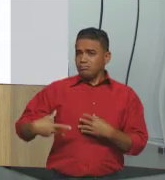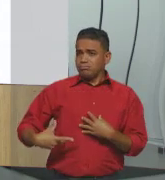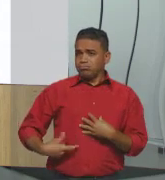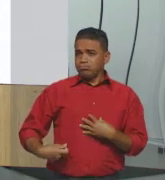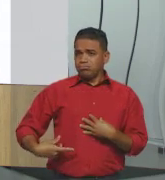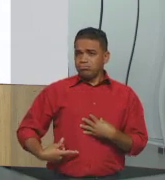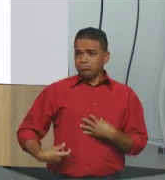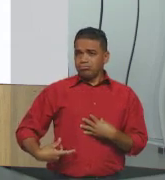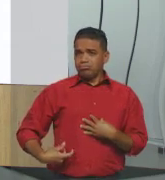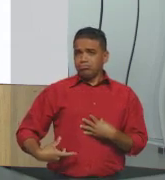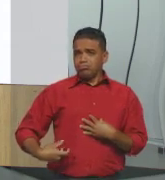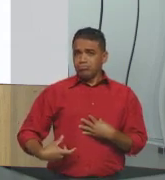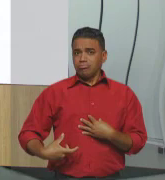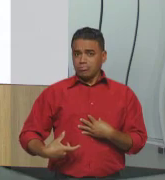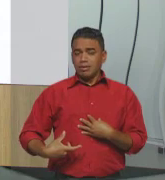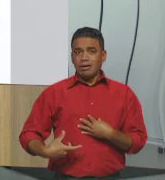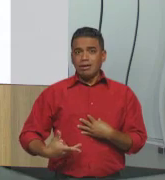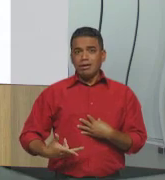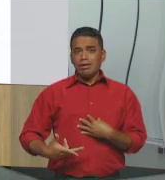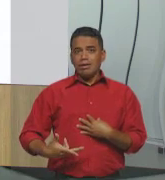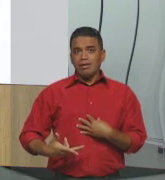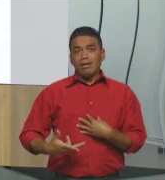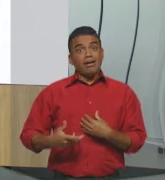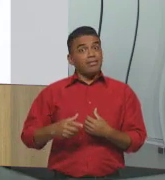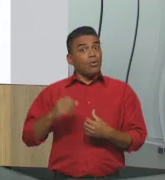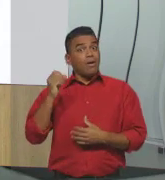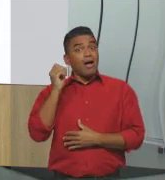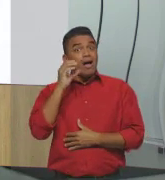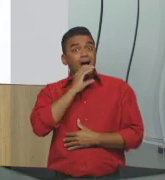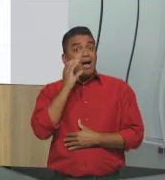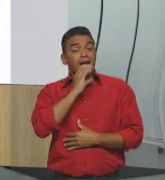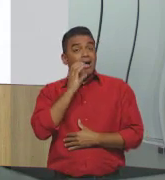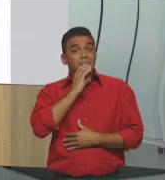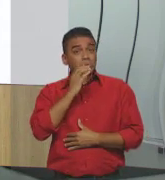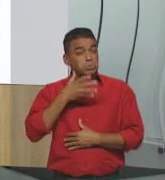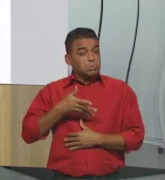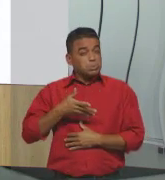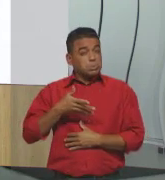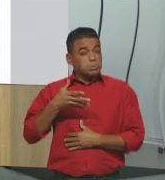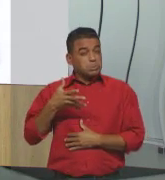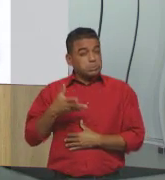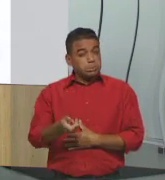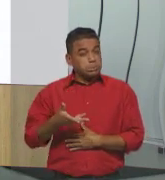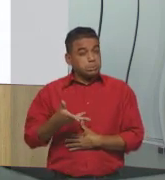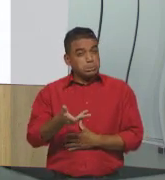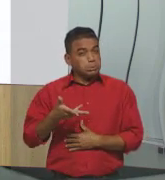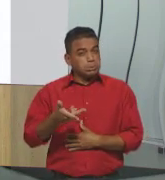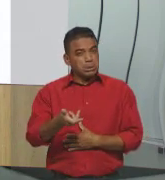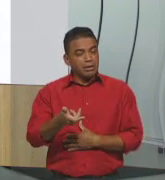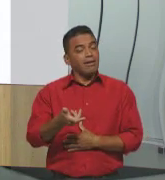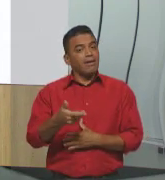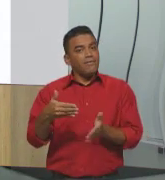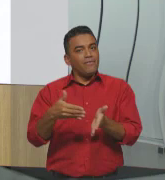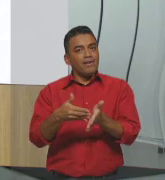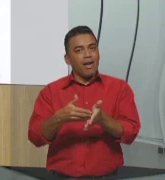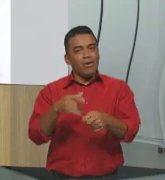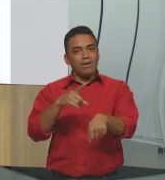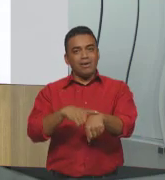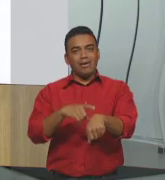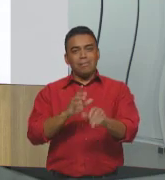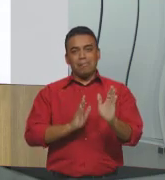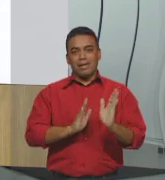se duplicar em uma velocidade, né, que ela é uma velocidade rápida. Com isso, então, ao final de um tempo, eu tenho